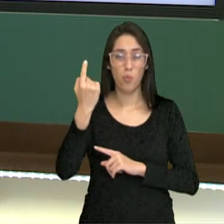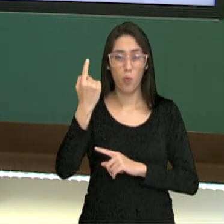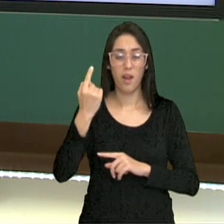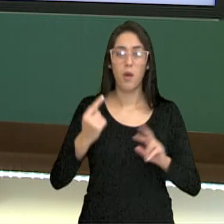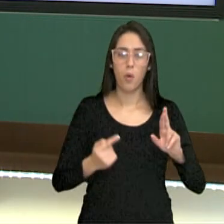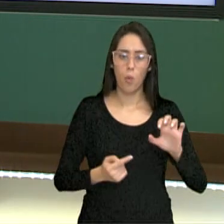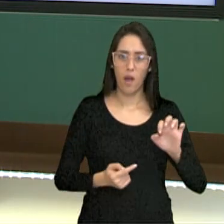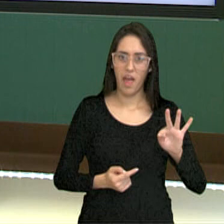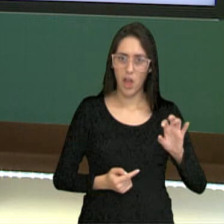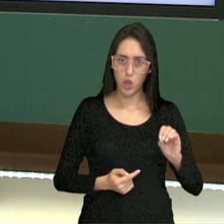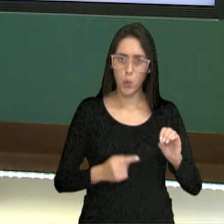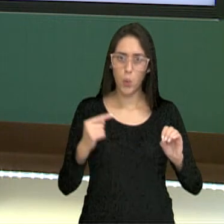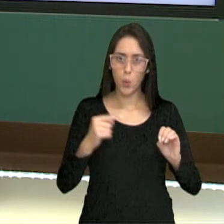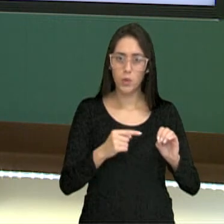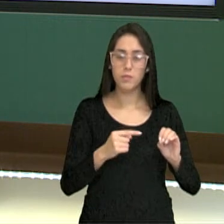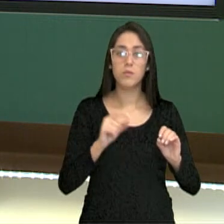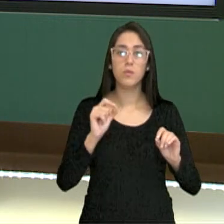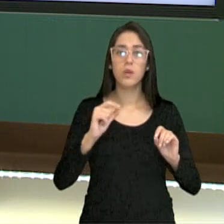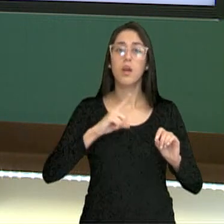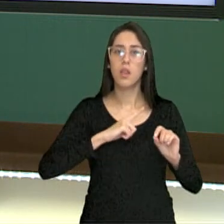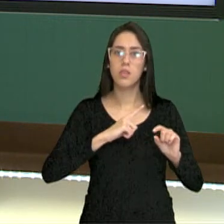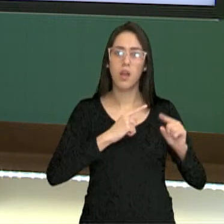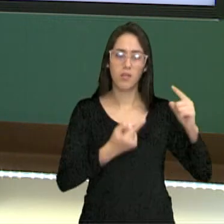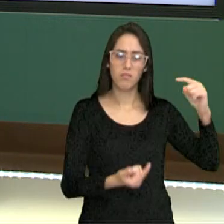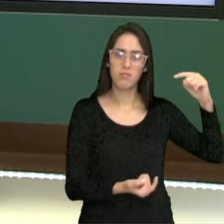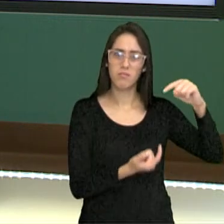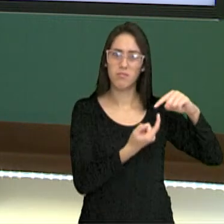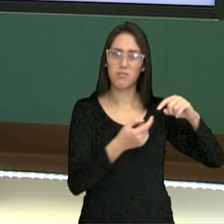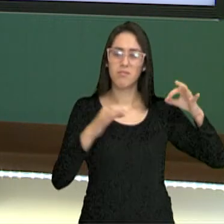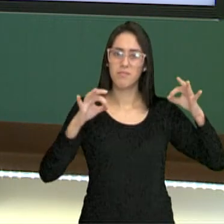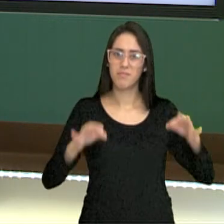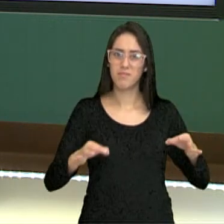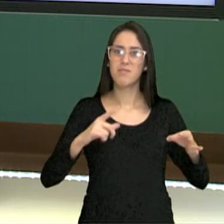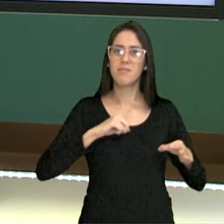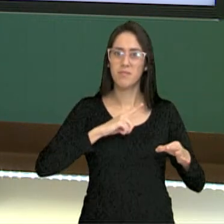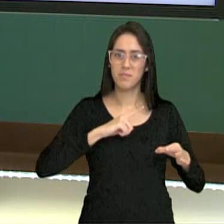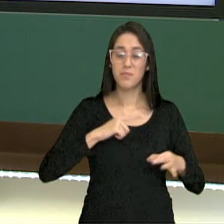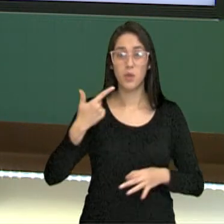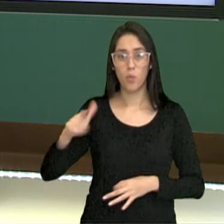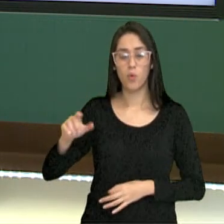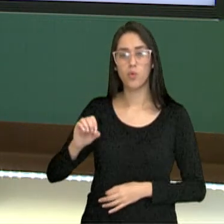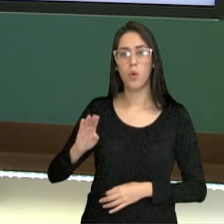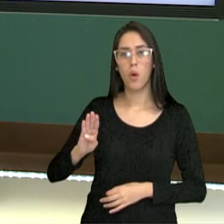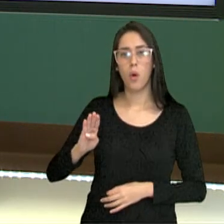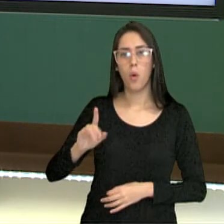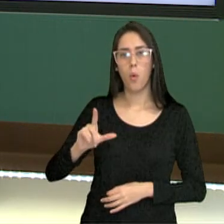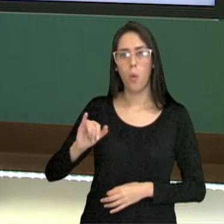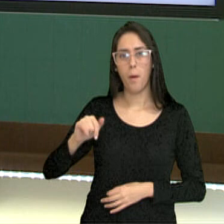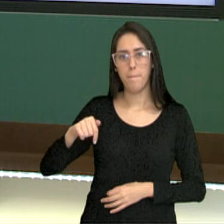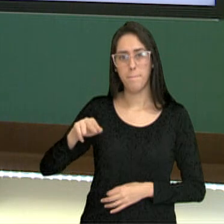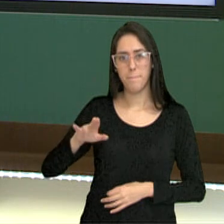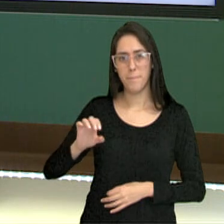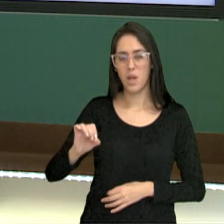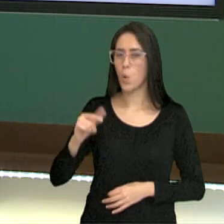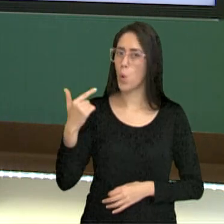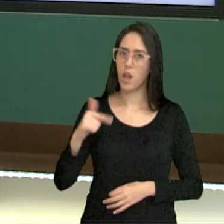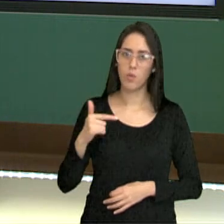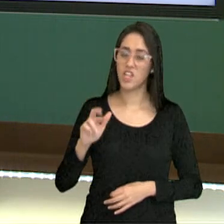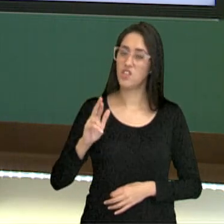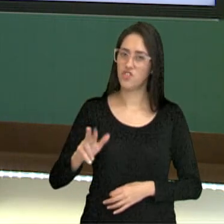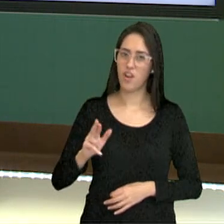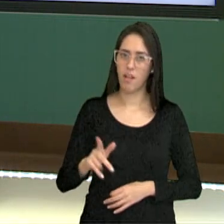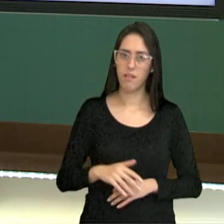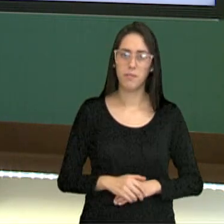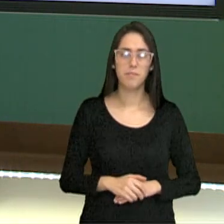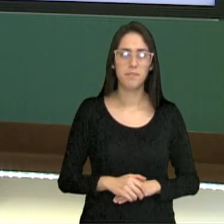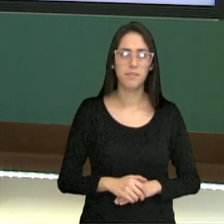reto, ele vai coincidir com o eixo de rotação, enquanto no oblíquo isso não vai acontecer.